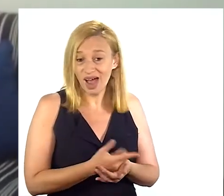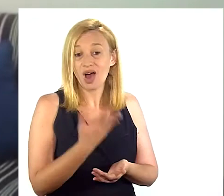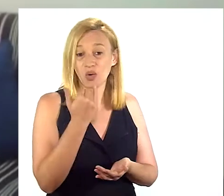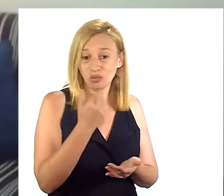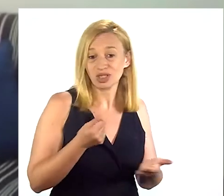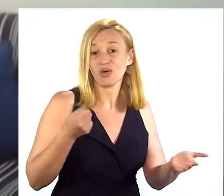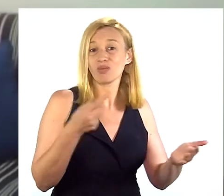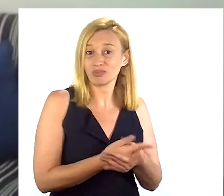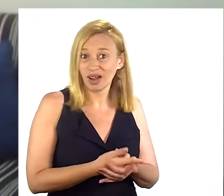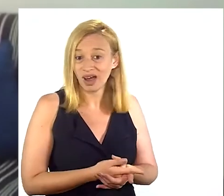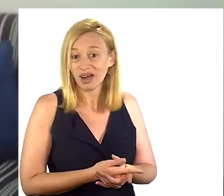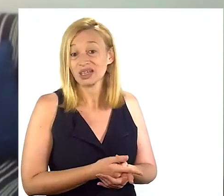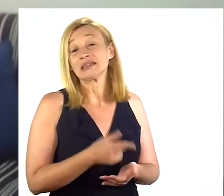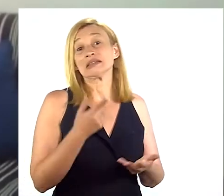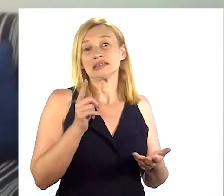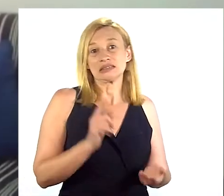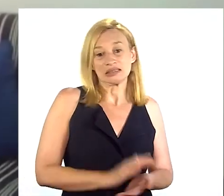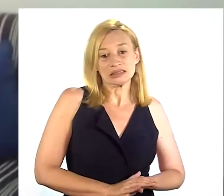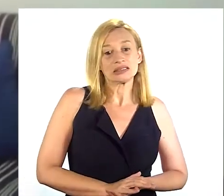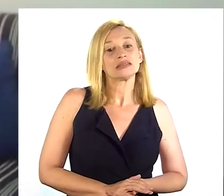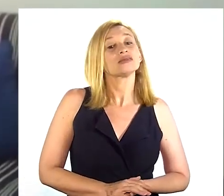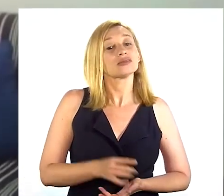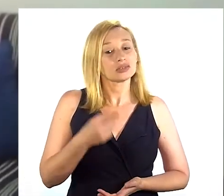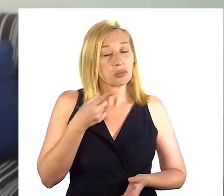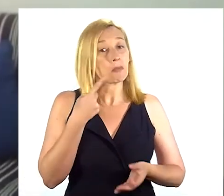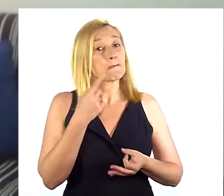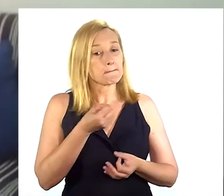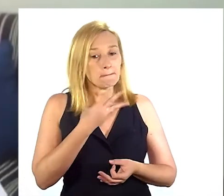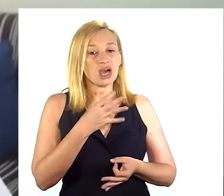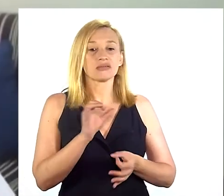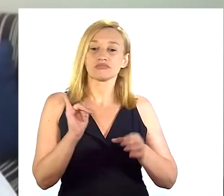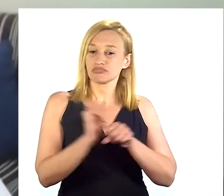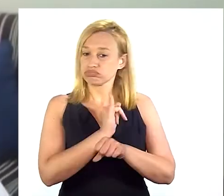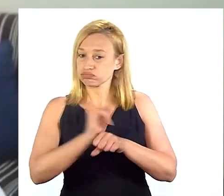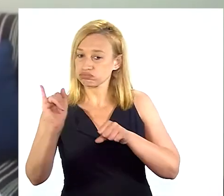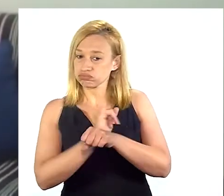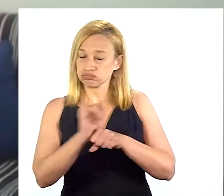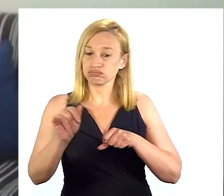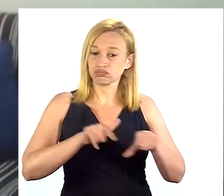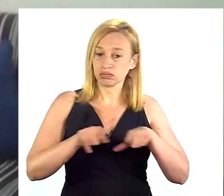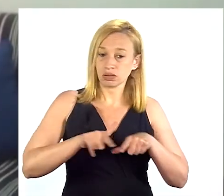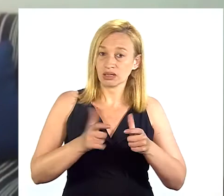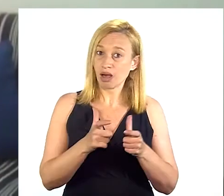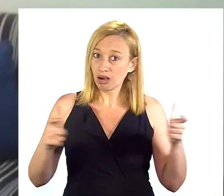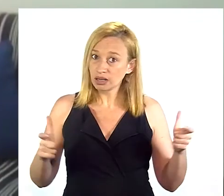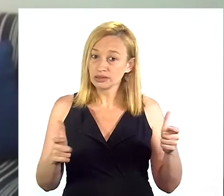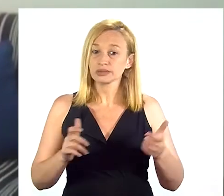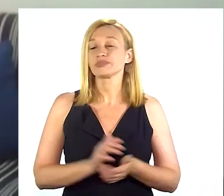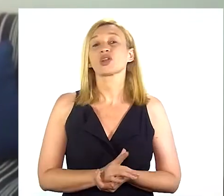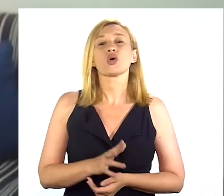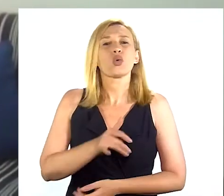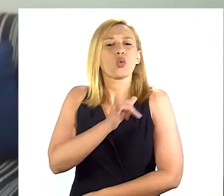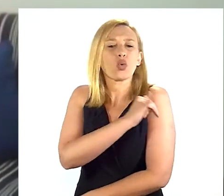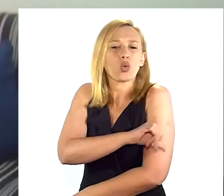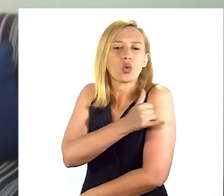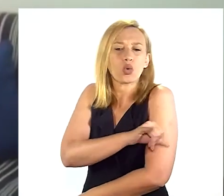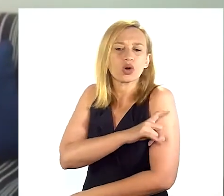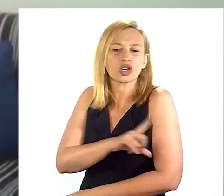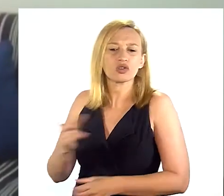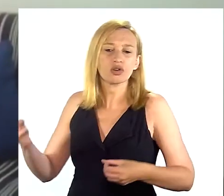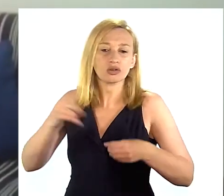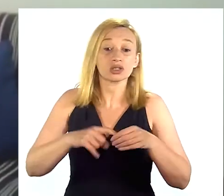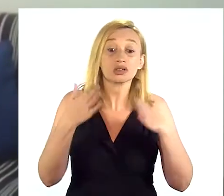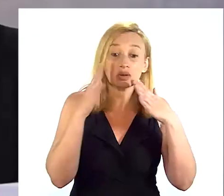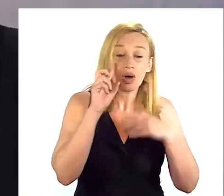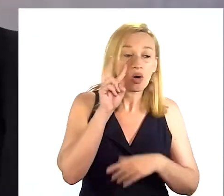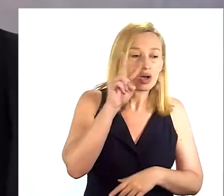gastar uniforme, vai gastar almoço. Isso é uma coisa que, se bem trabalhada, é gigantesca. É